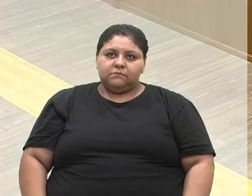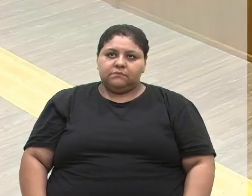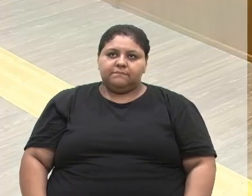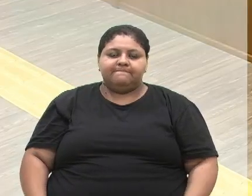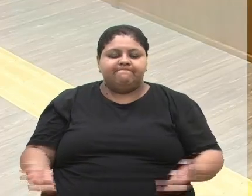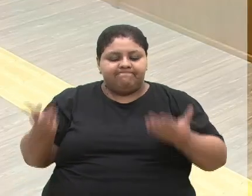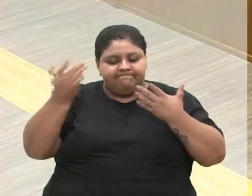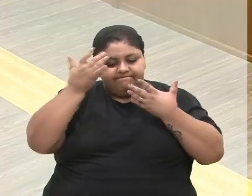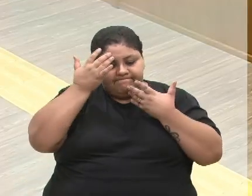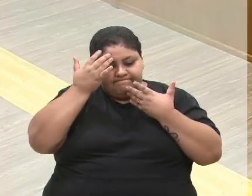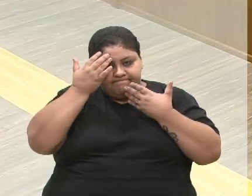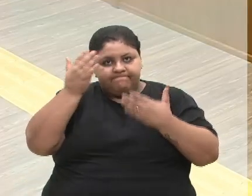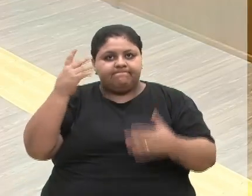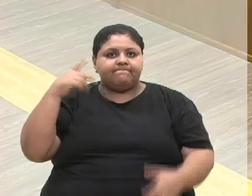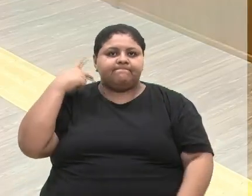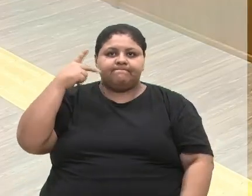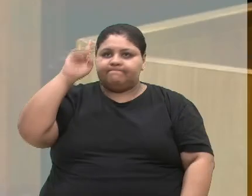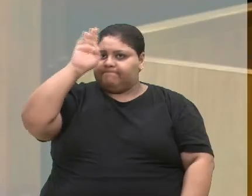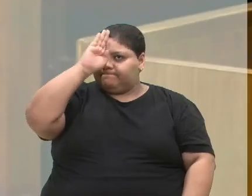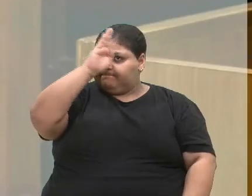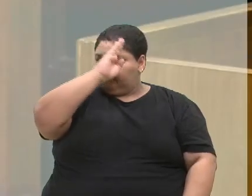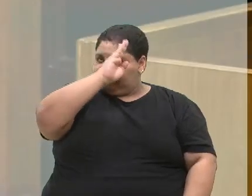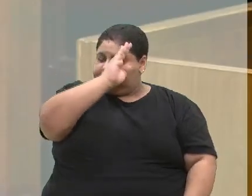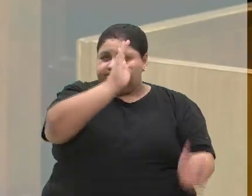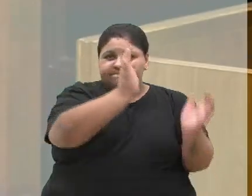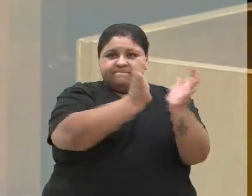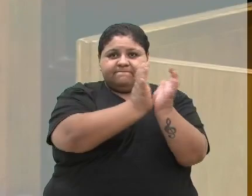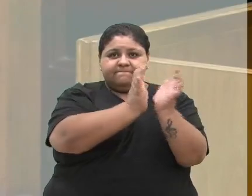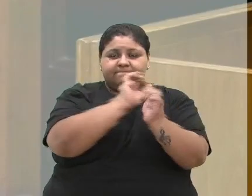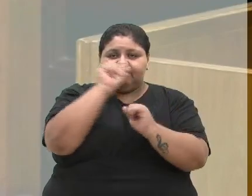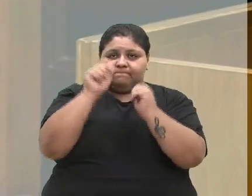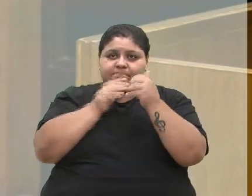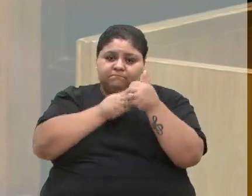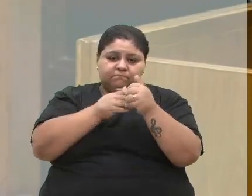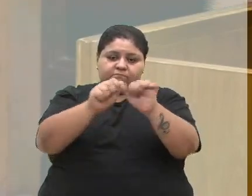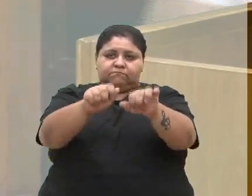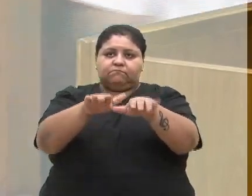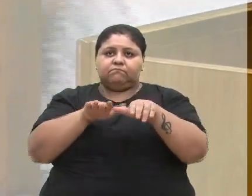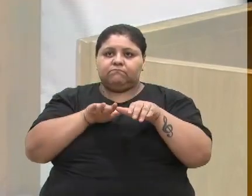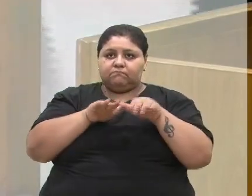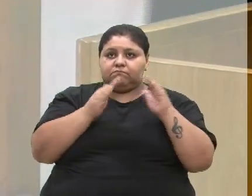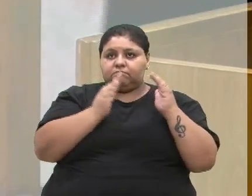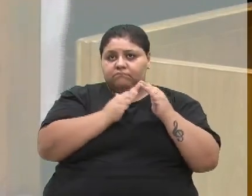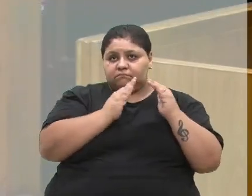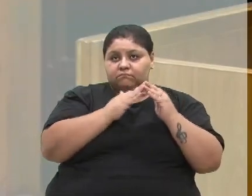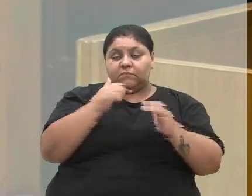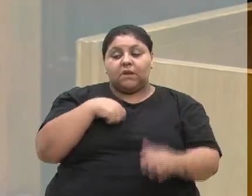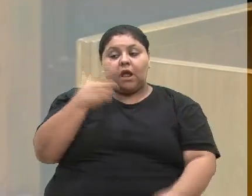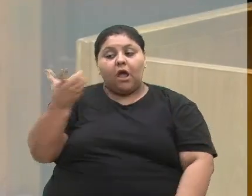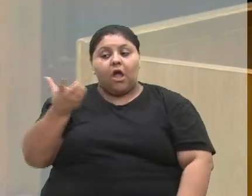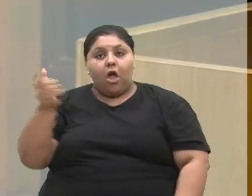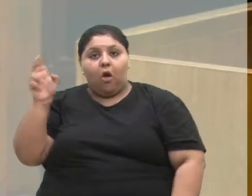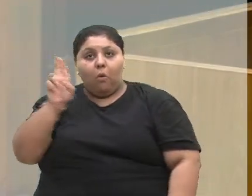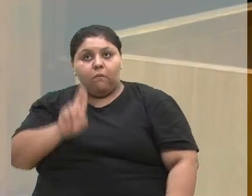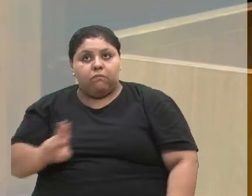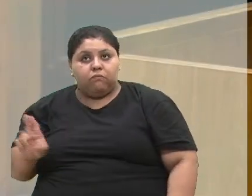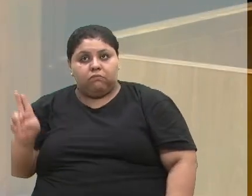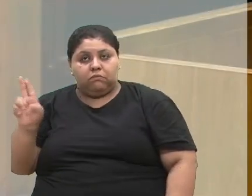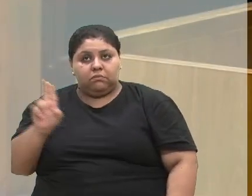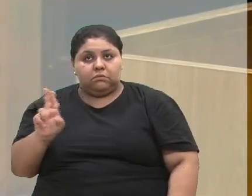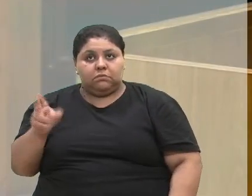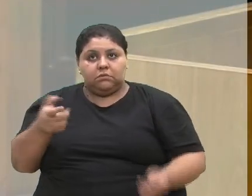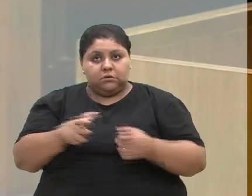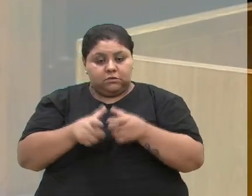Muito obrigada, vereador Adriano Bressan, colegas vereadores, quem nos acompanha aqui no plenário ou de casa. Eu quero usar esse espaço de